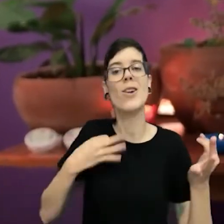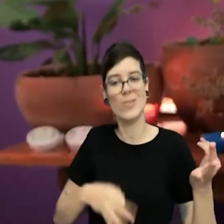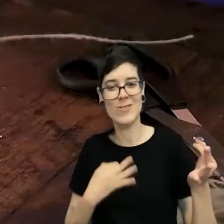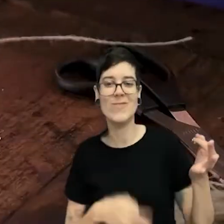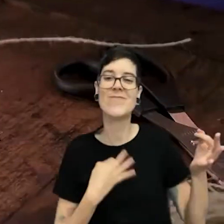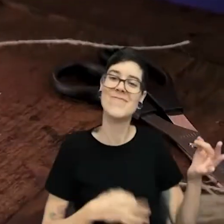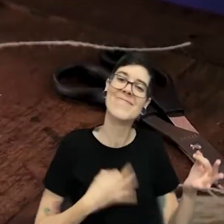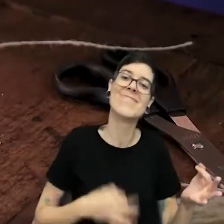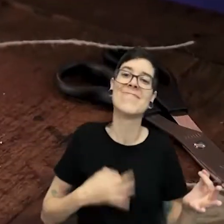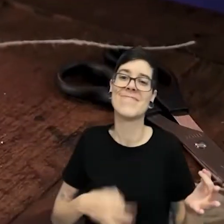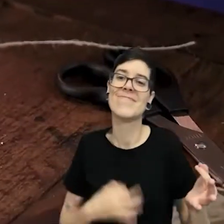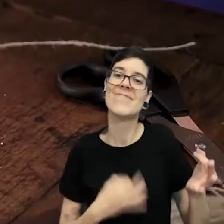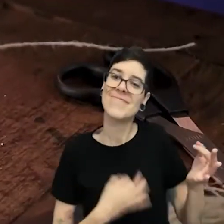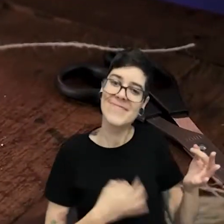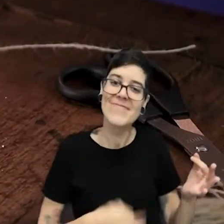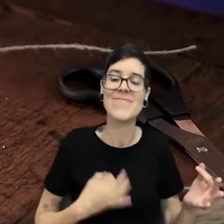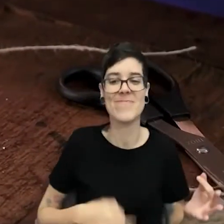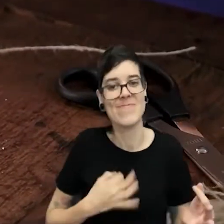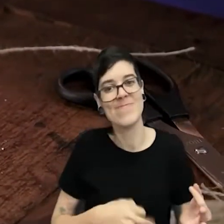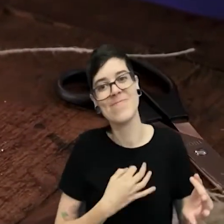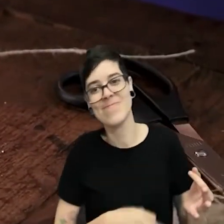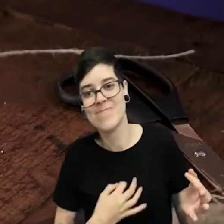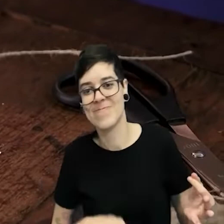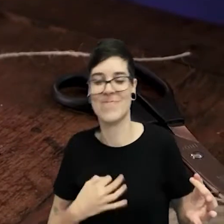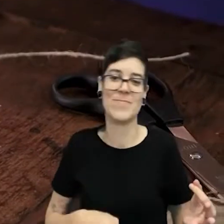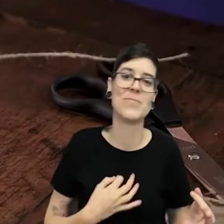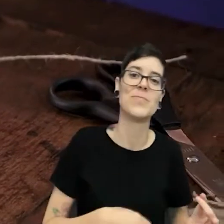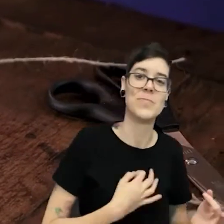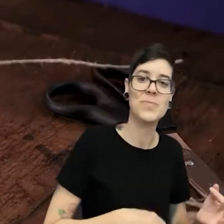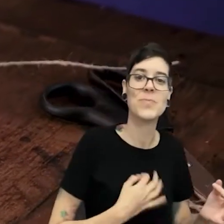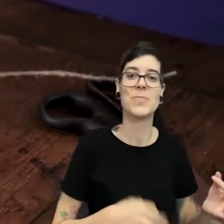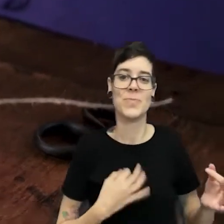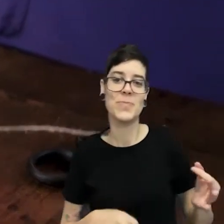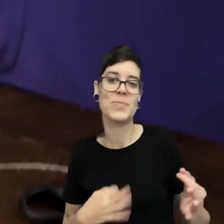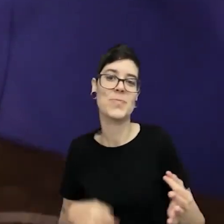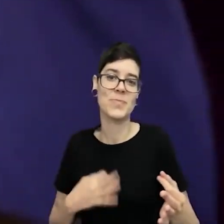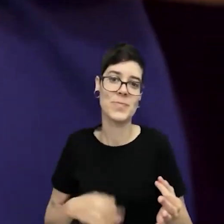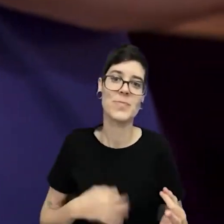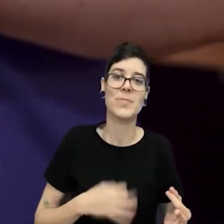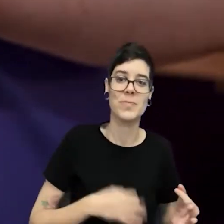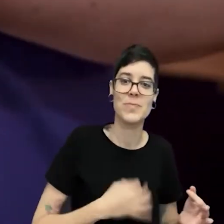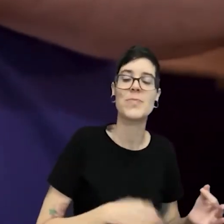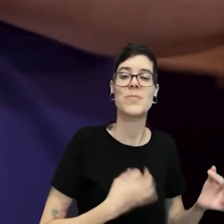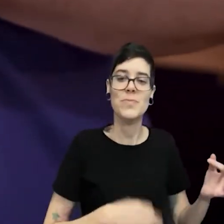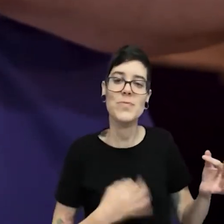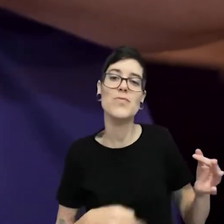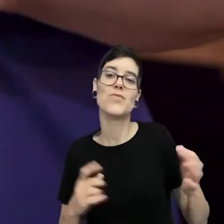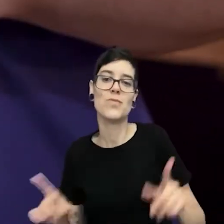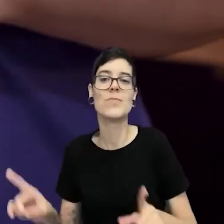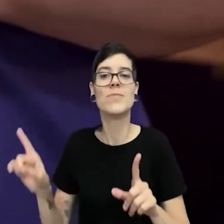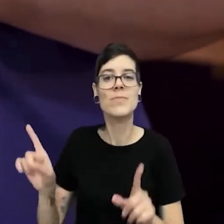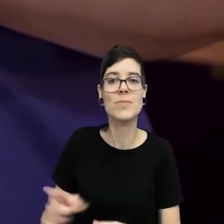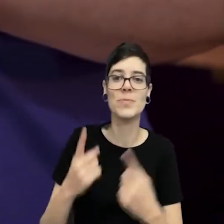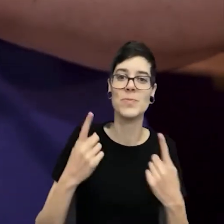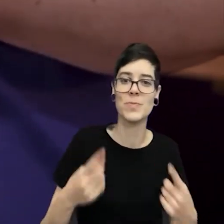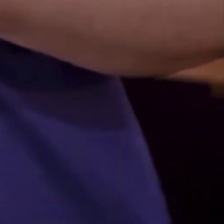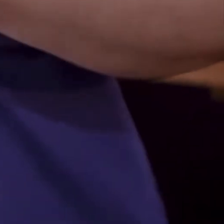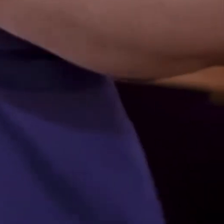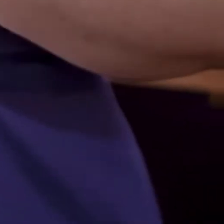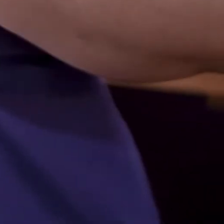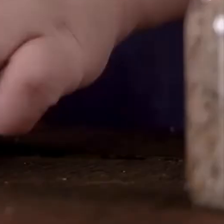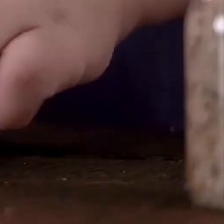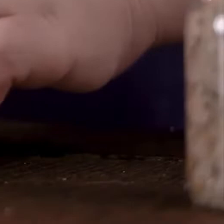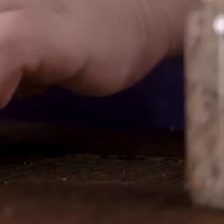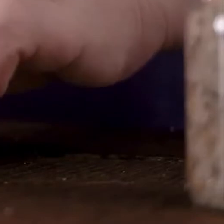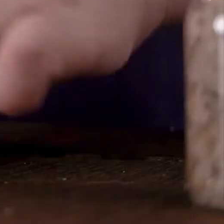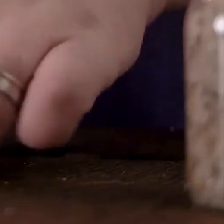saúde. Garrafinha e cordão de sisal sobre a mesa de madeira rústica. Joane segura um papel com informações sobre o escalda. Ela está com uma camiseta branca